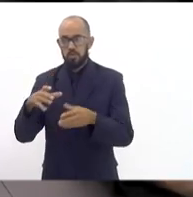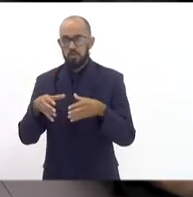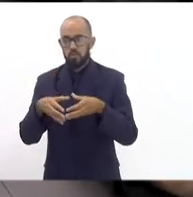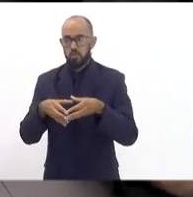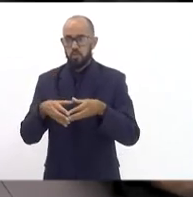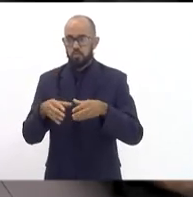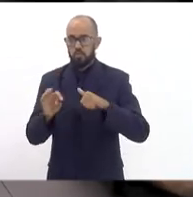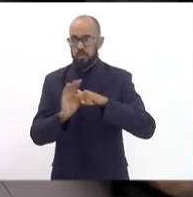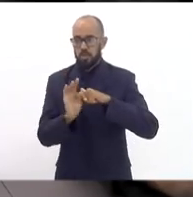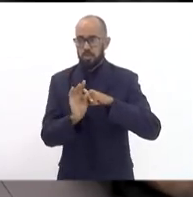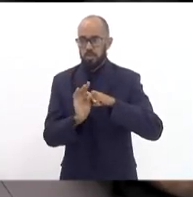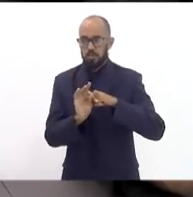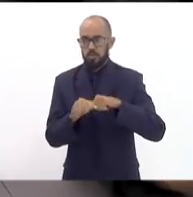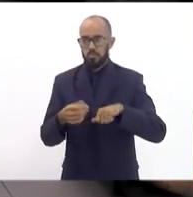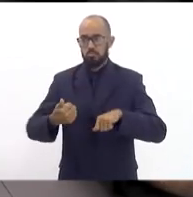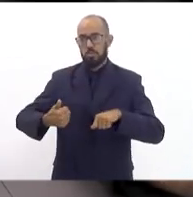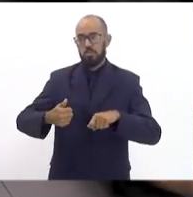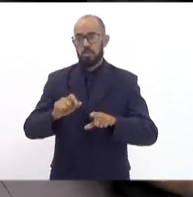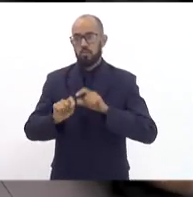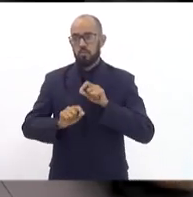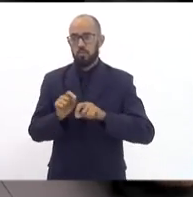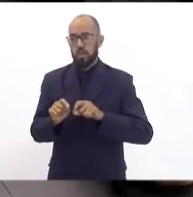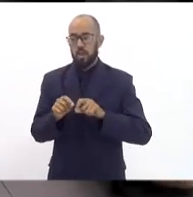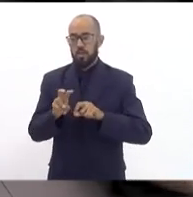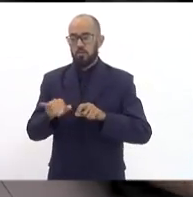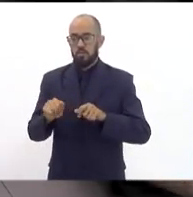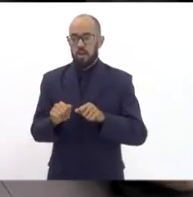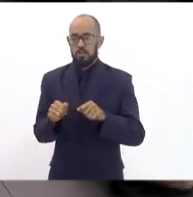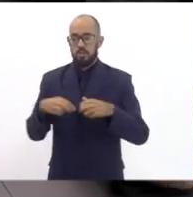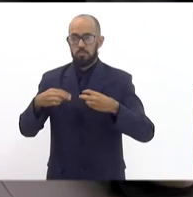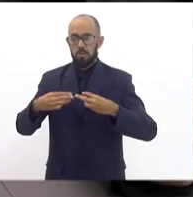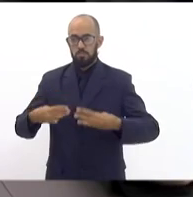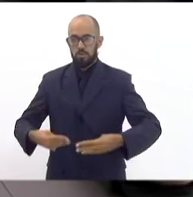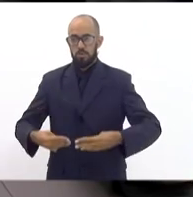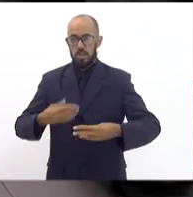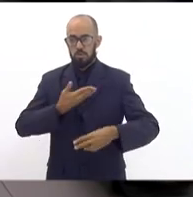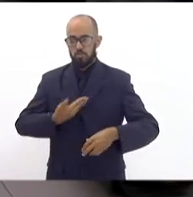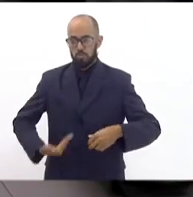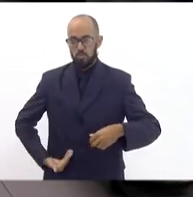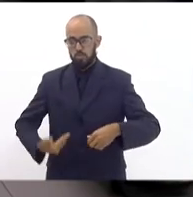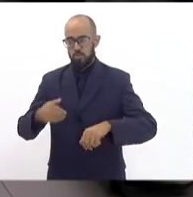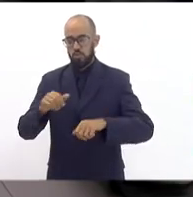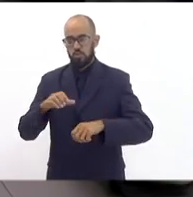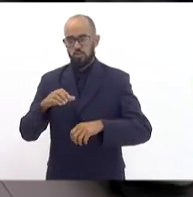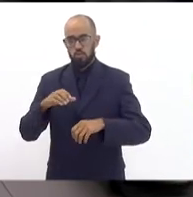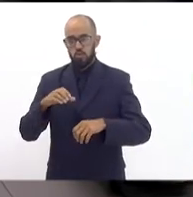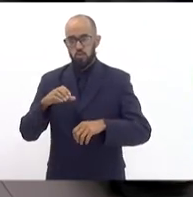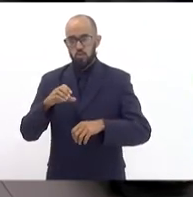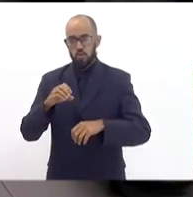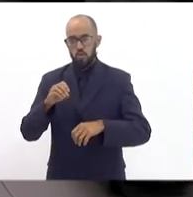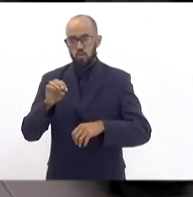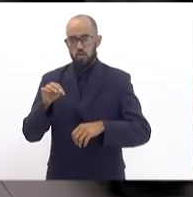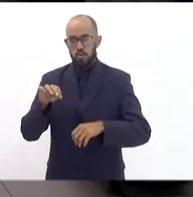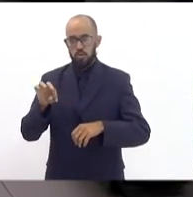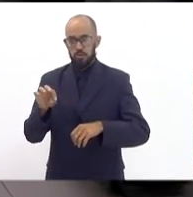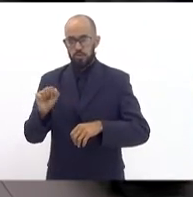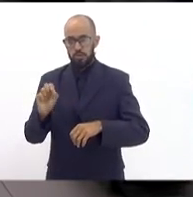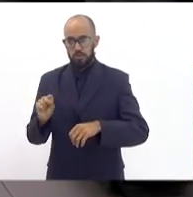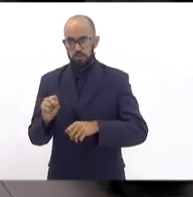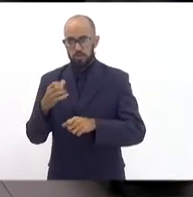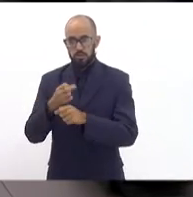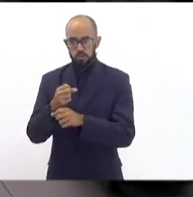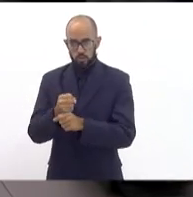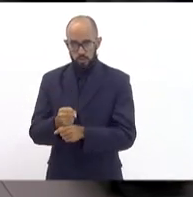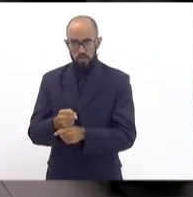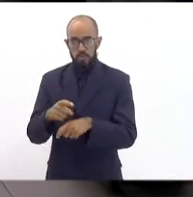e, primeiramente, ele vai passar para o Ministério Público de Contas, que vai também emitir um parecer, e, em seguida, vai